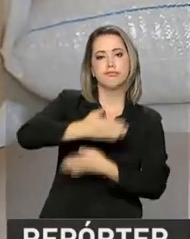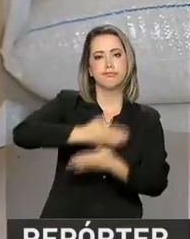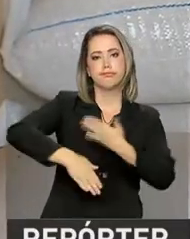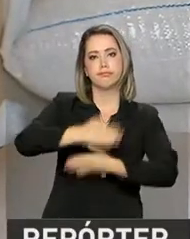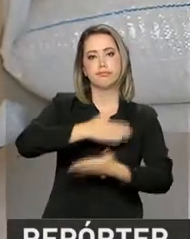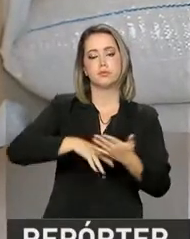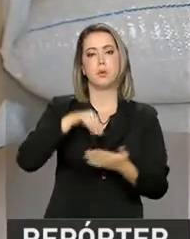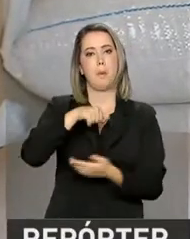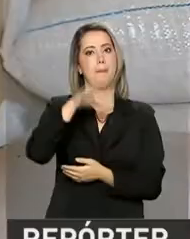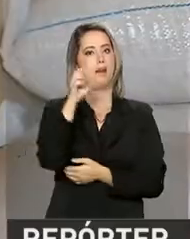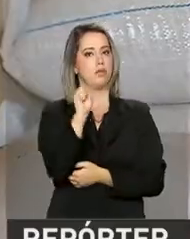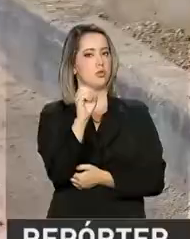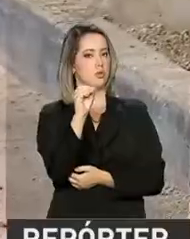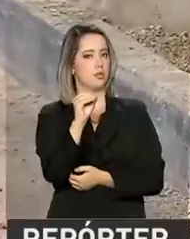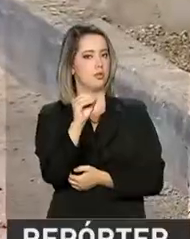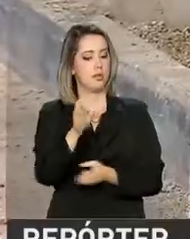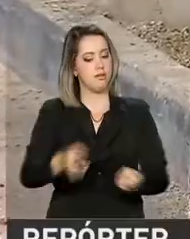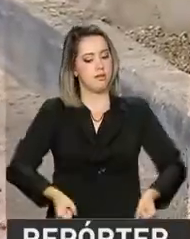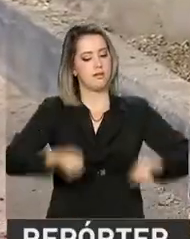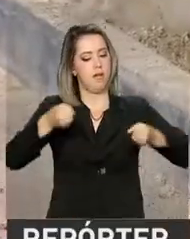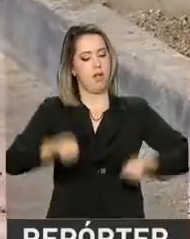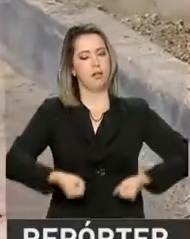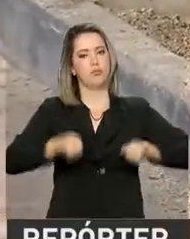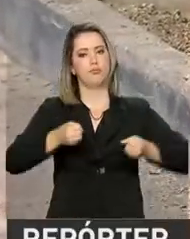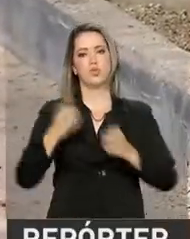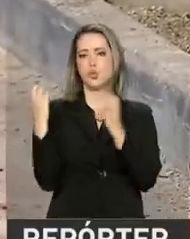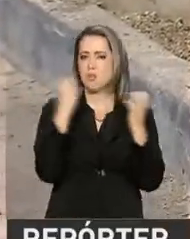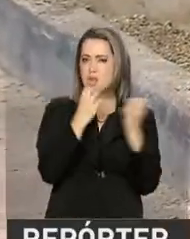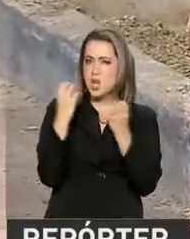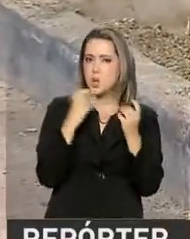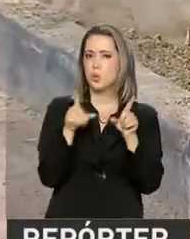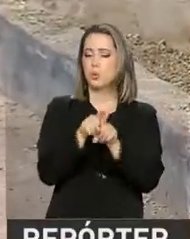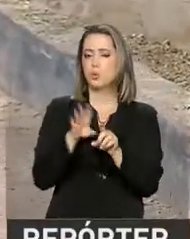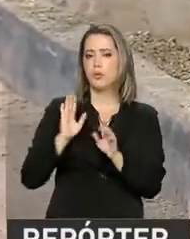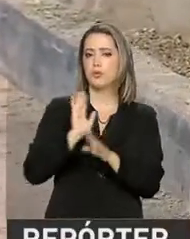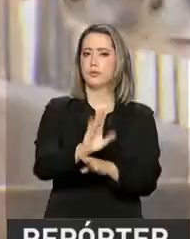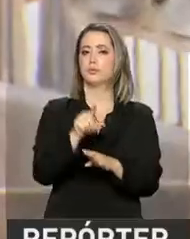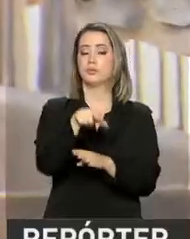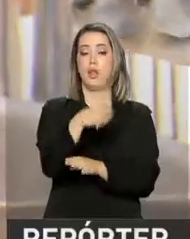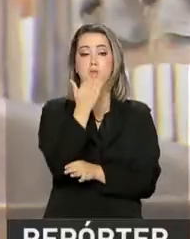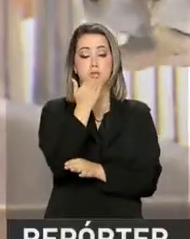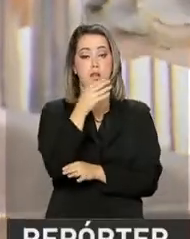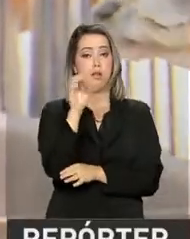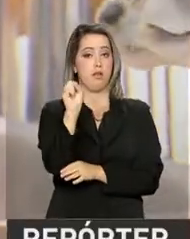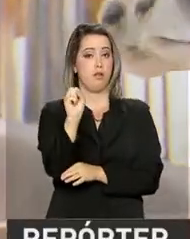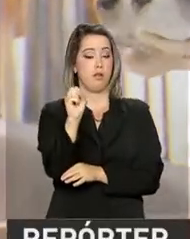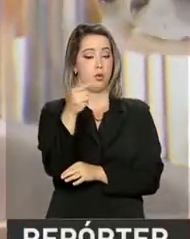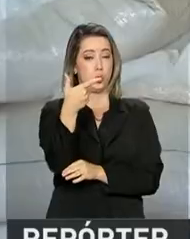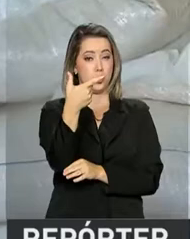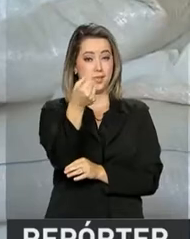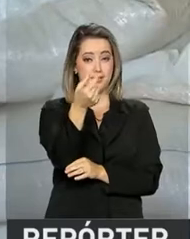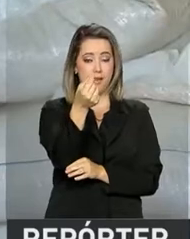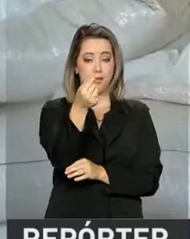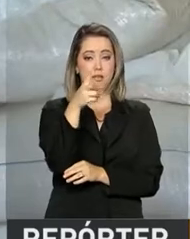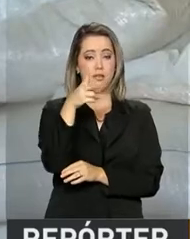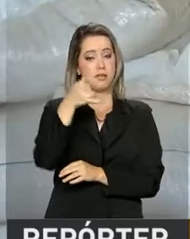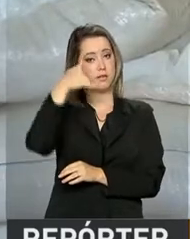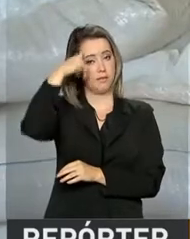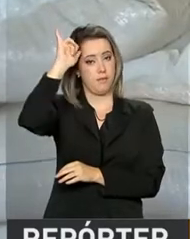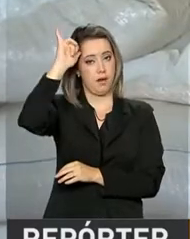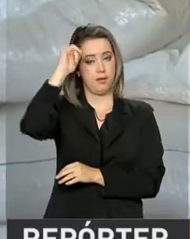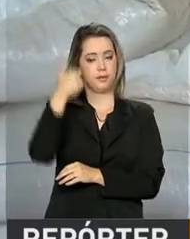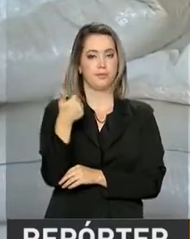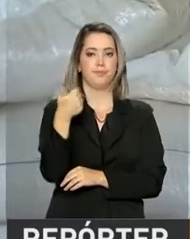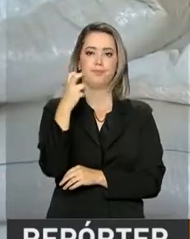mais de 80 sacas de milho que vão garantir a alimentação de 200 vacas por 15 dias esse meio aqui